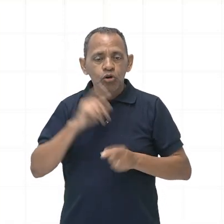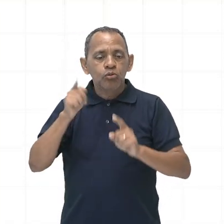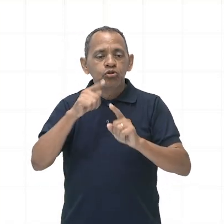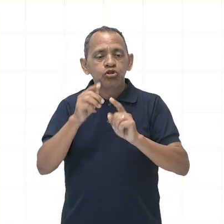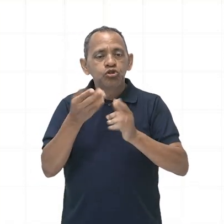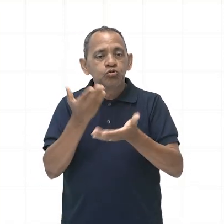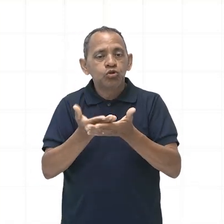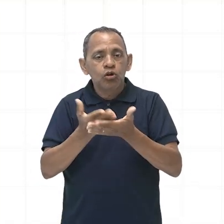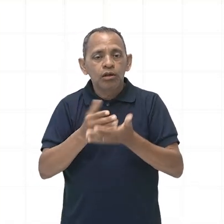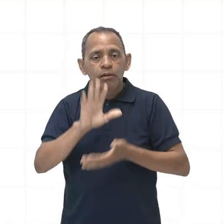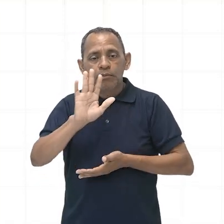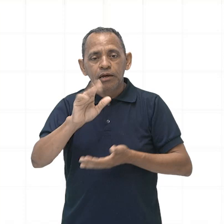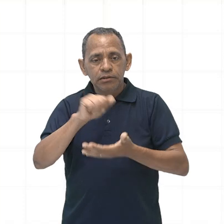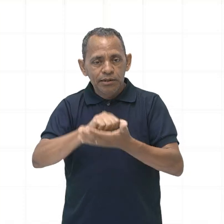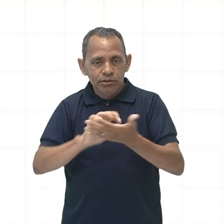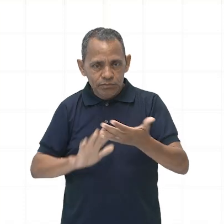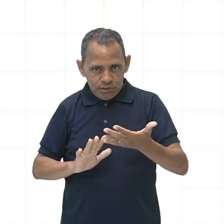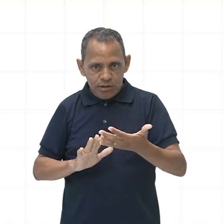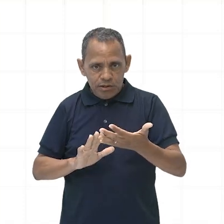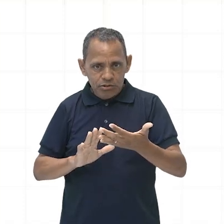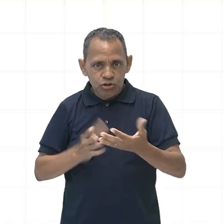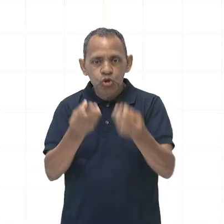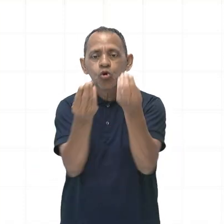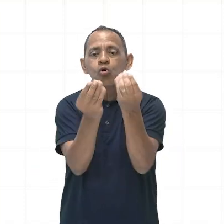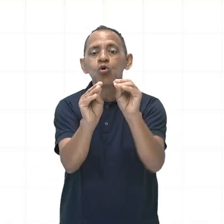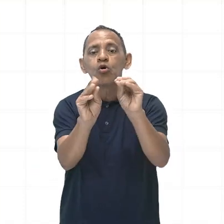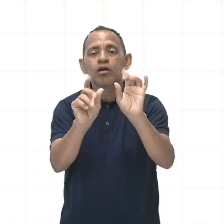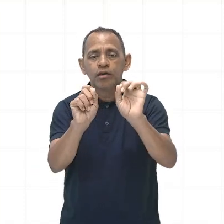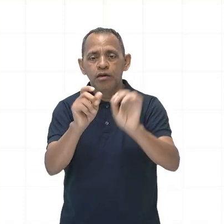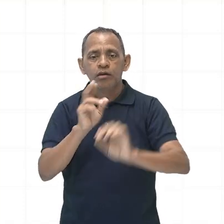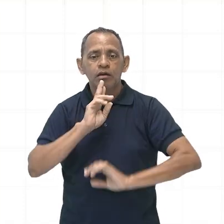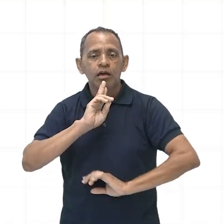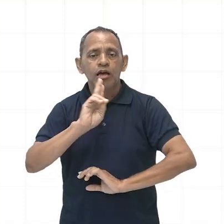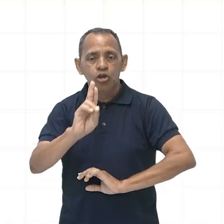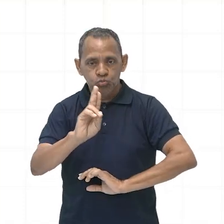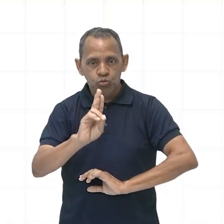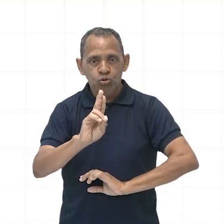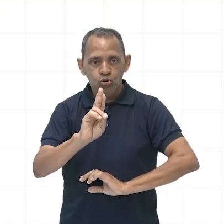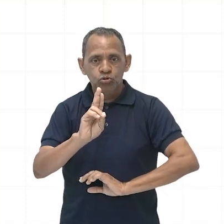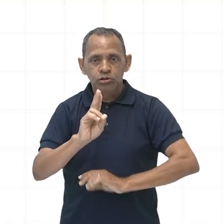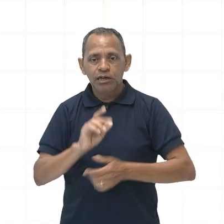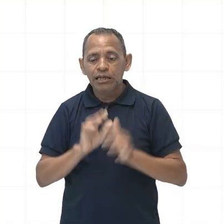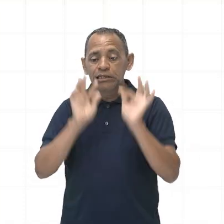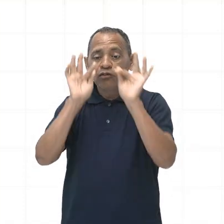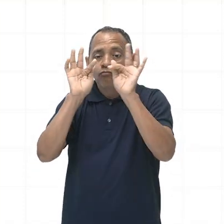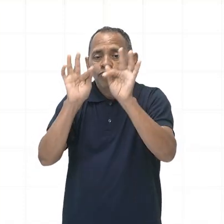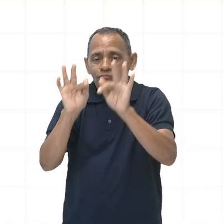nesse exercício, eu coloquei aqui a resposta até chegar ao final,